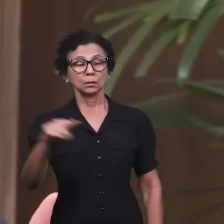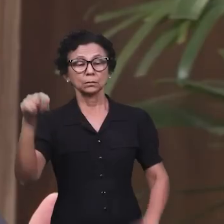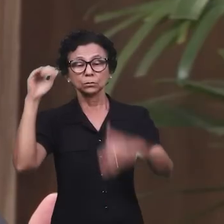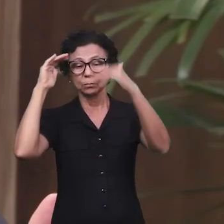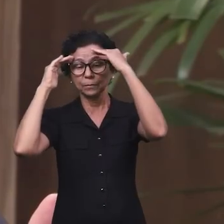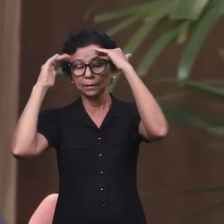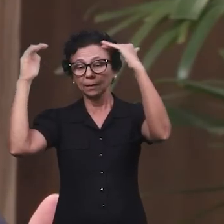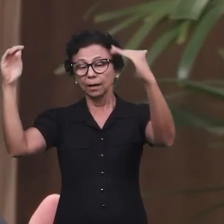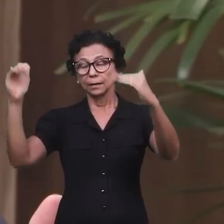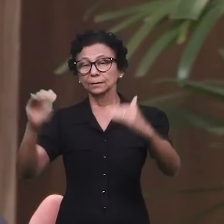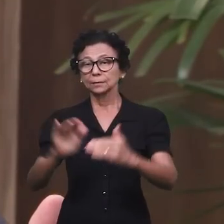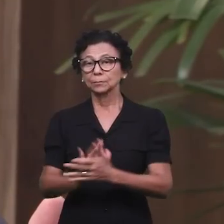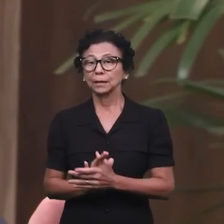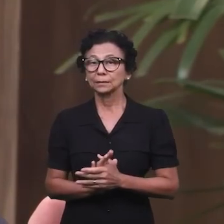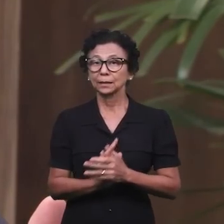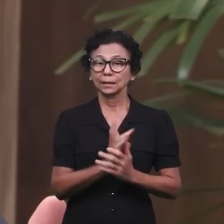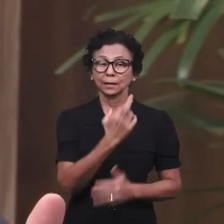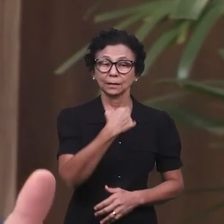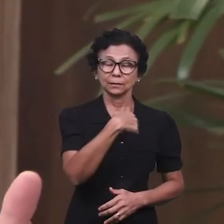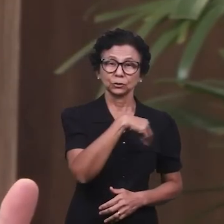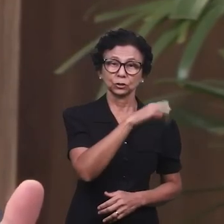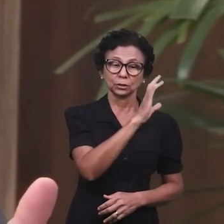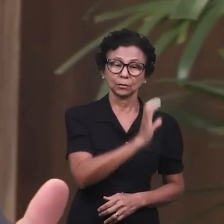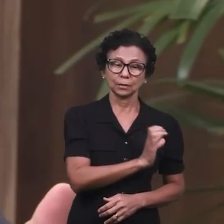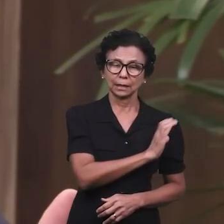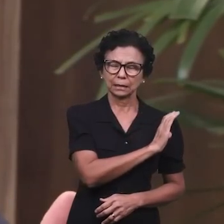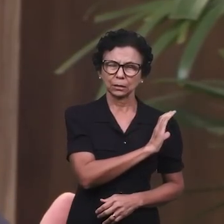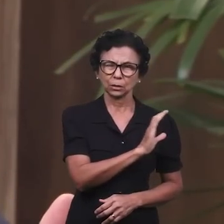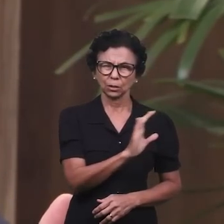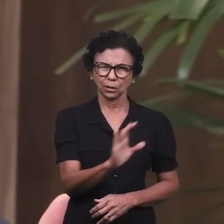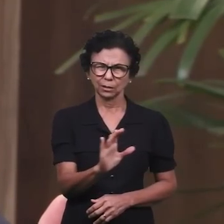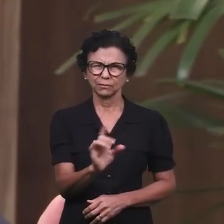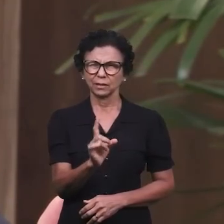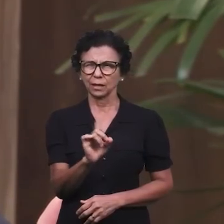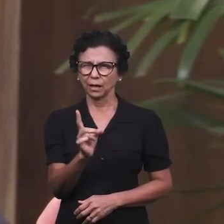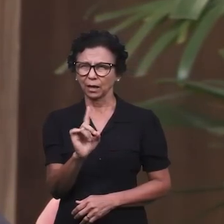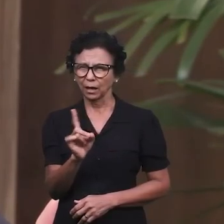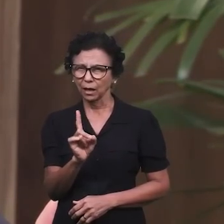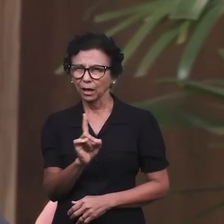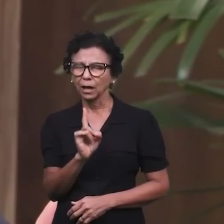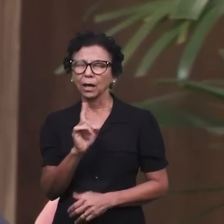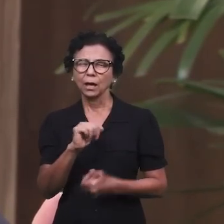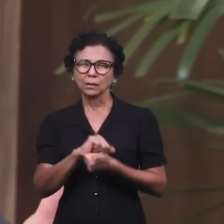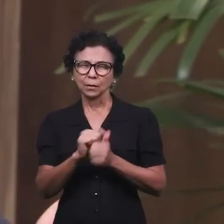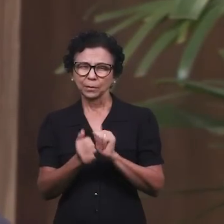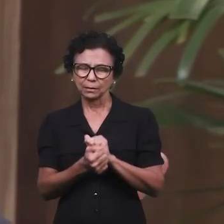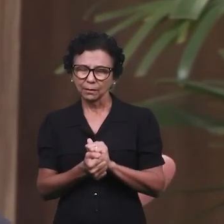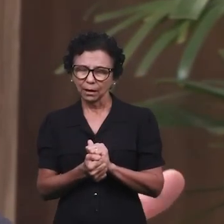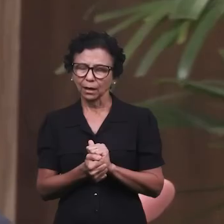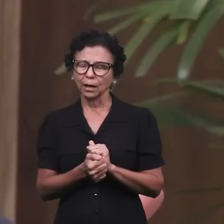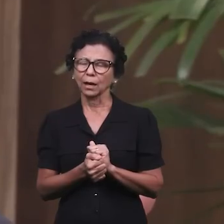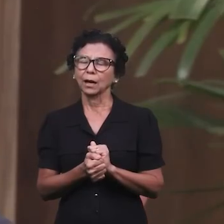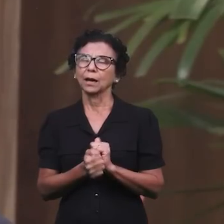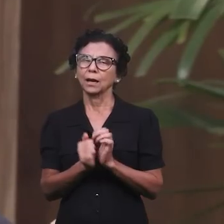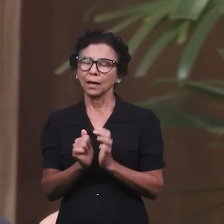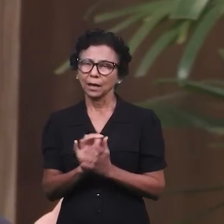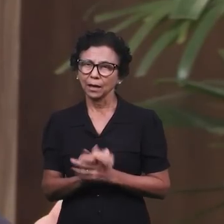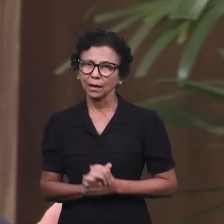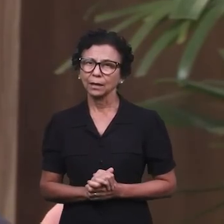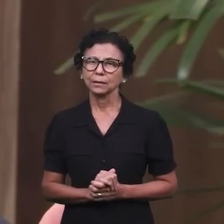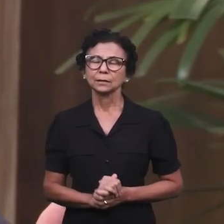foi exatamente no propósito de desviar o homem da verdade. Porque, de acordo com o que foi